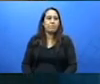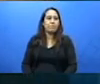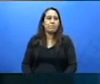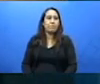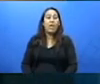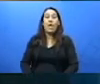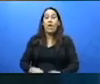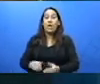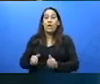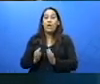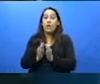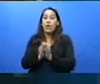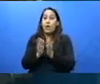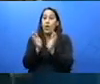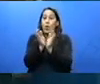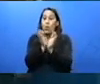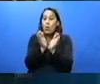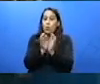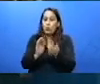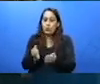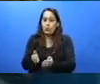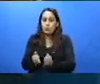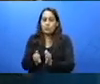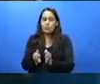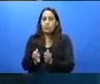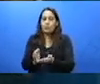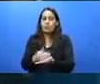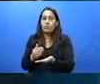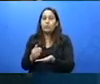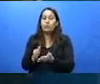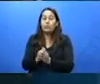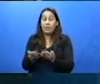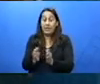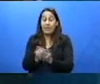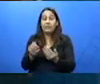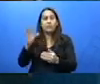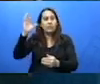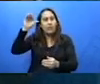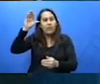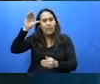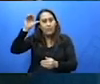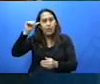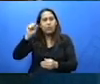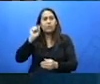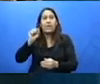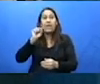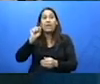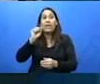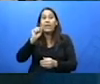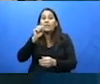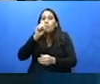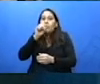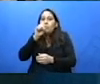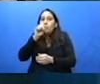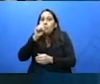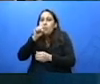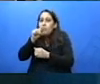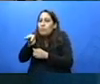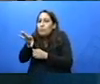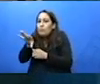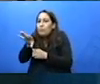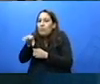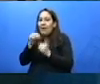uma coleção de livros mais famosos da Blandina, que chama Quem Soltou Pum?